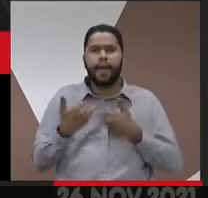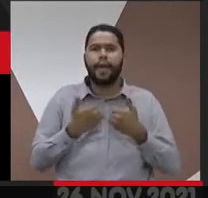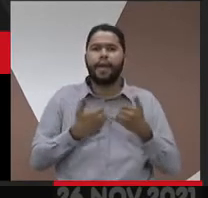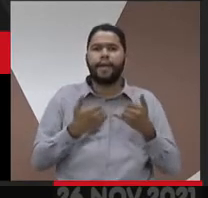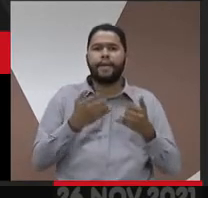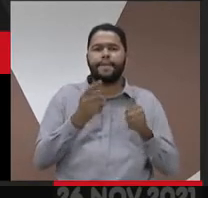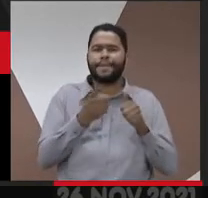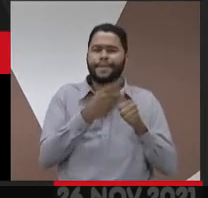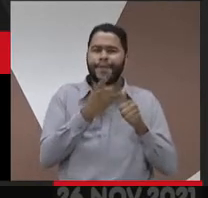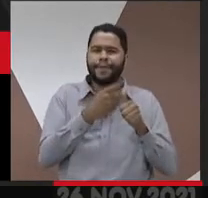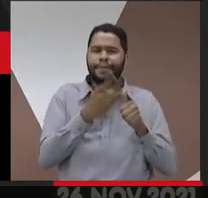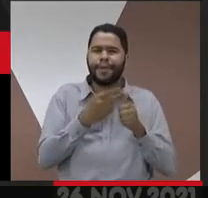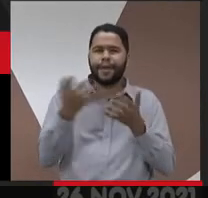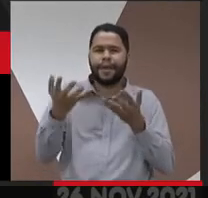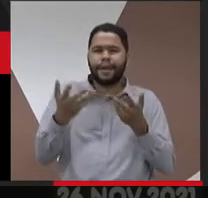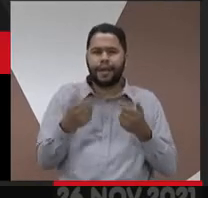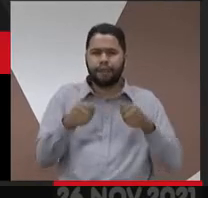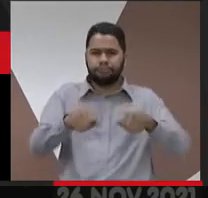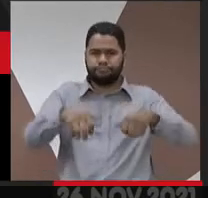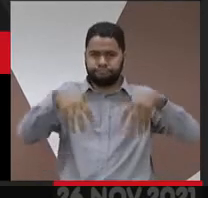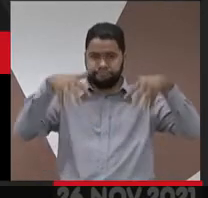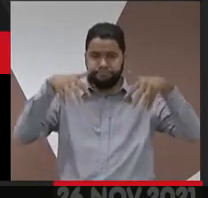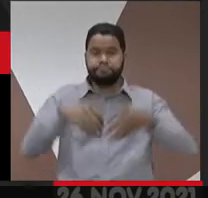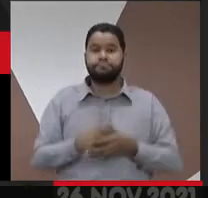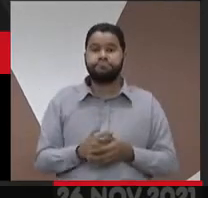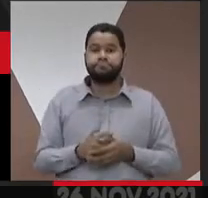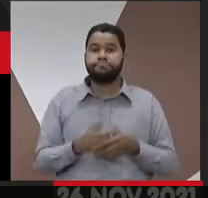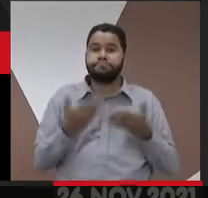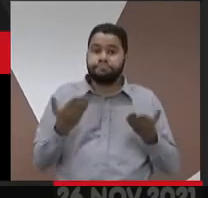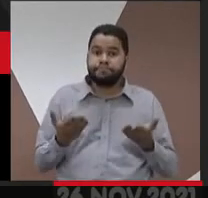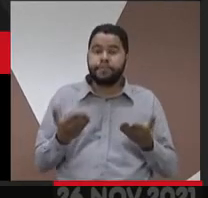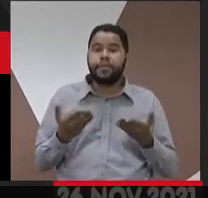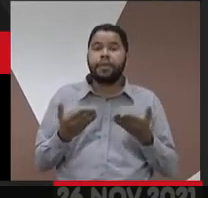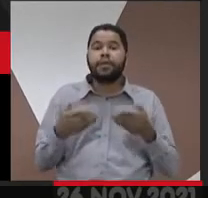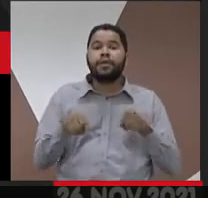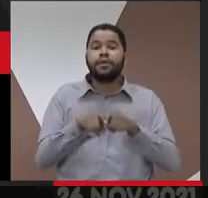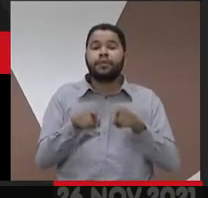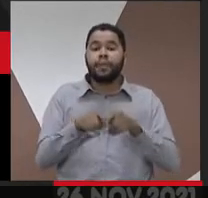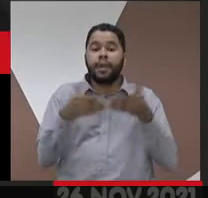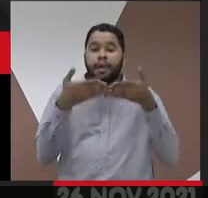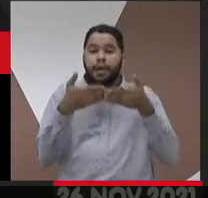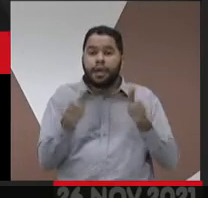na primeira consulta e audiências públicas. E, então, abrimos agora,